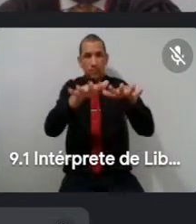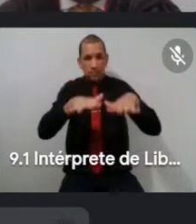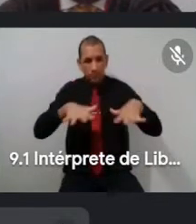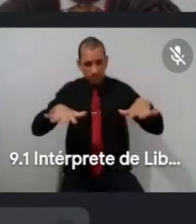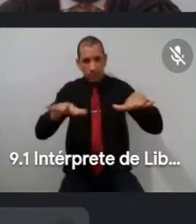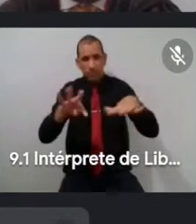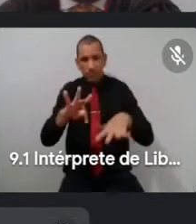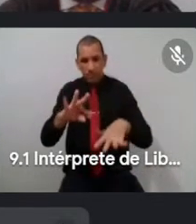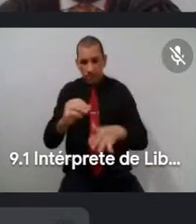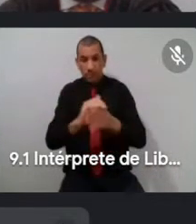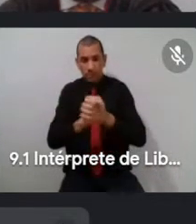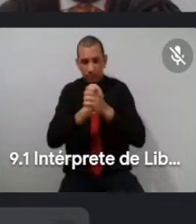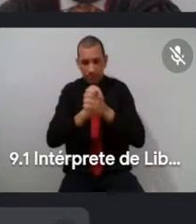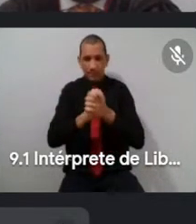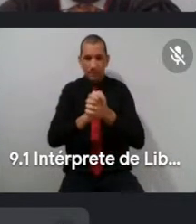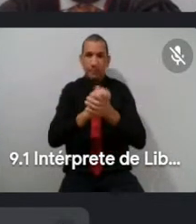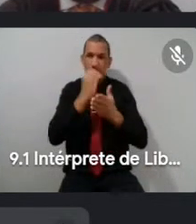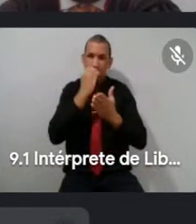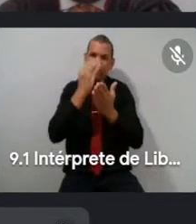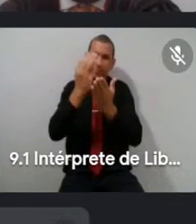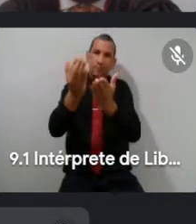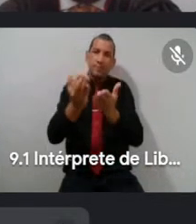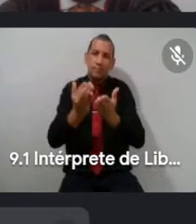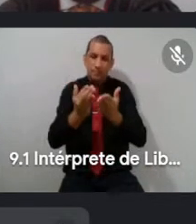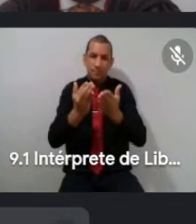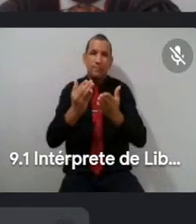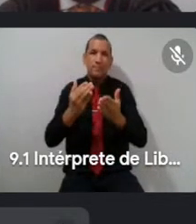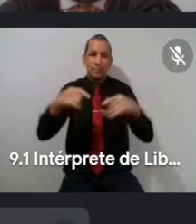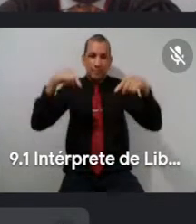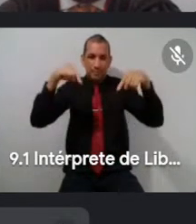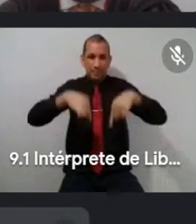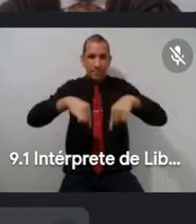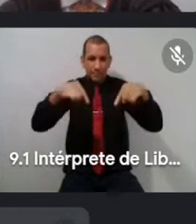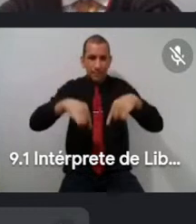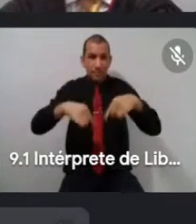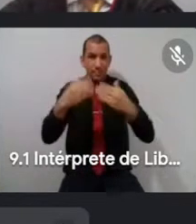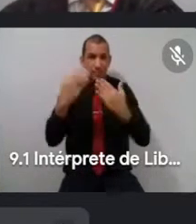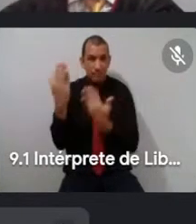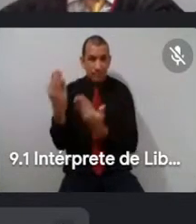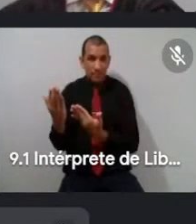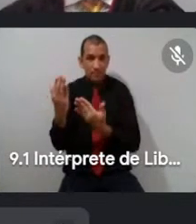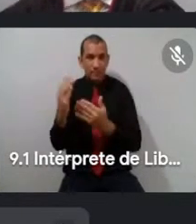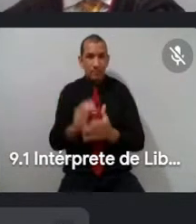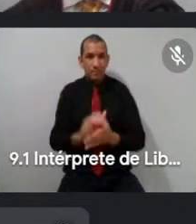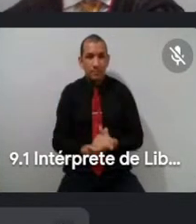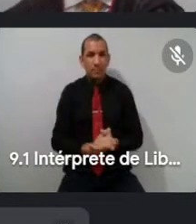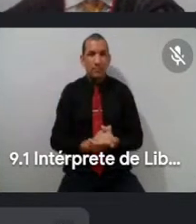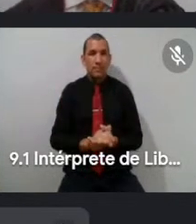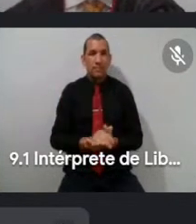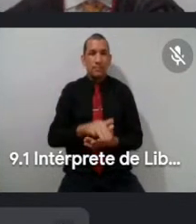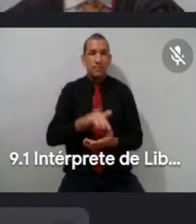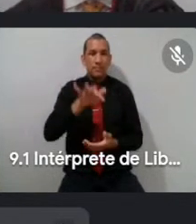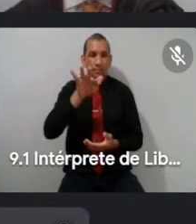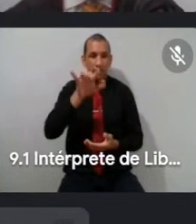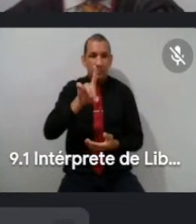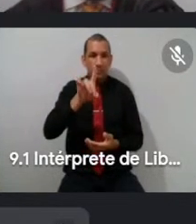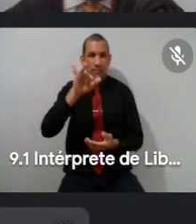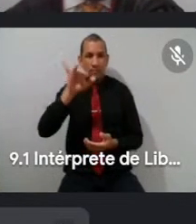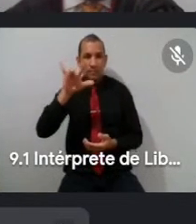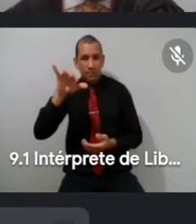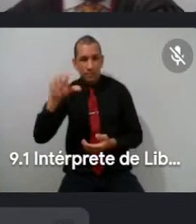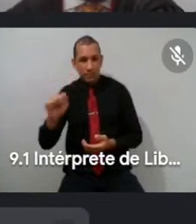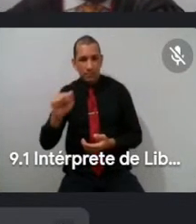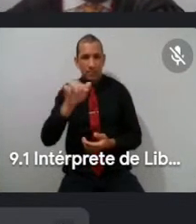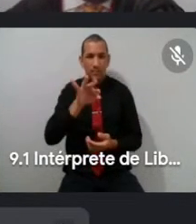cumprimentar e desejar duas a moradia do plural e por mim